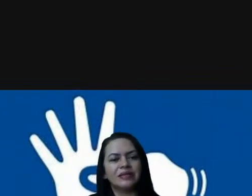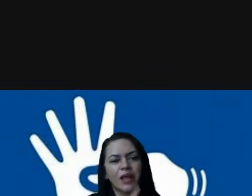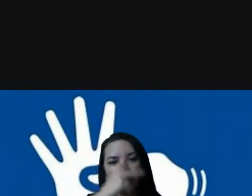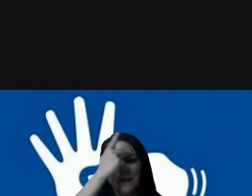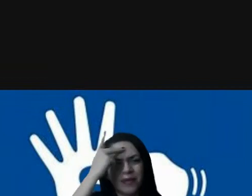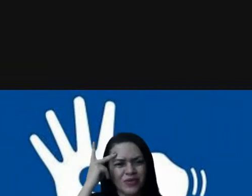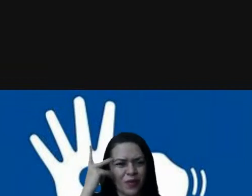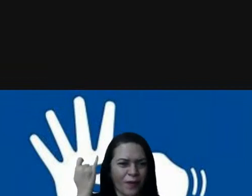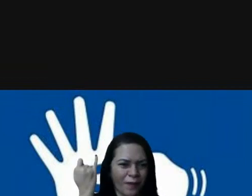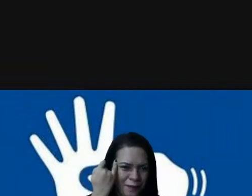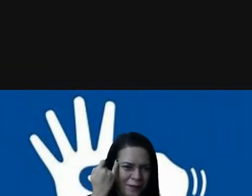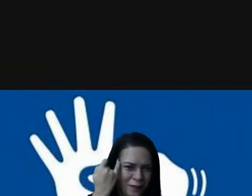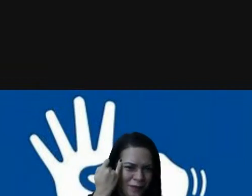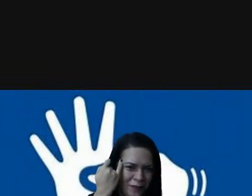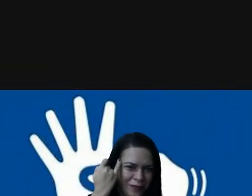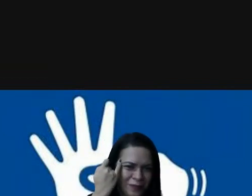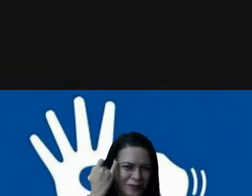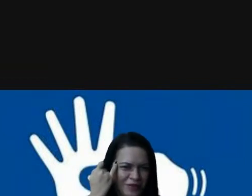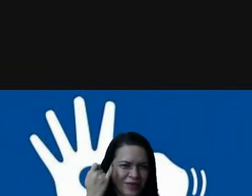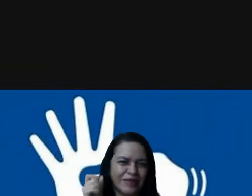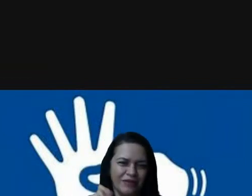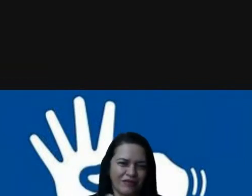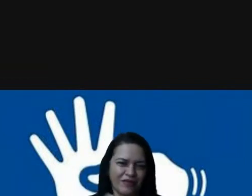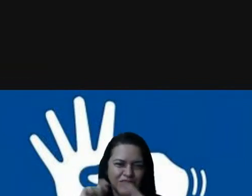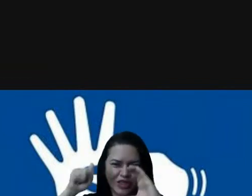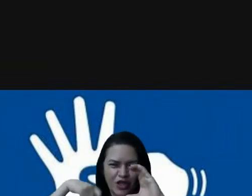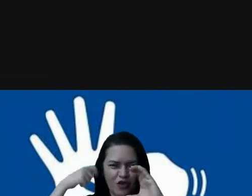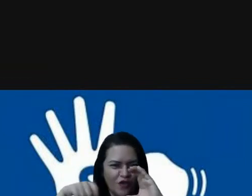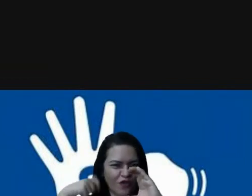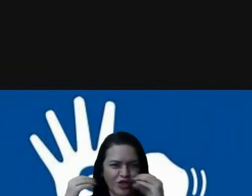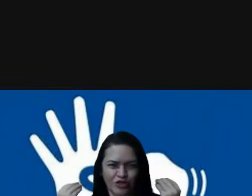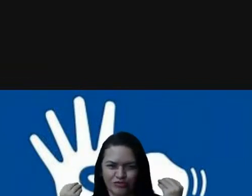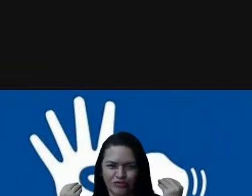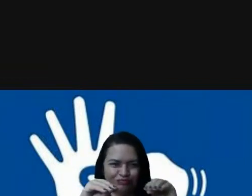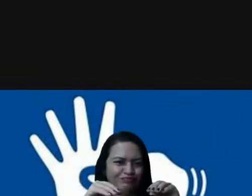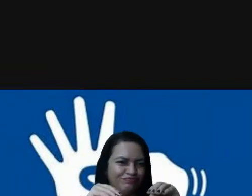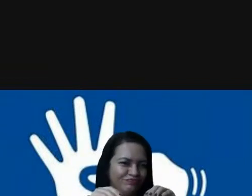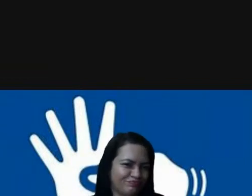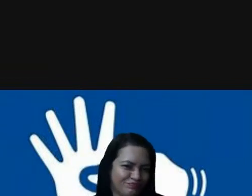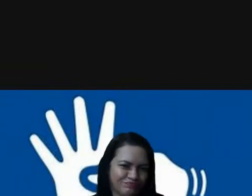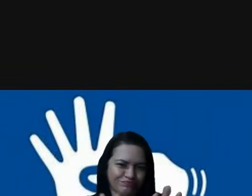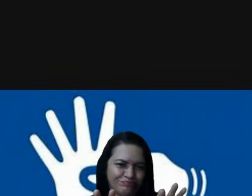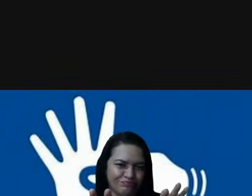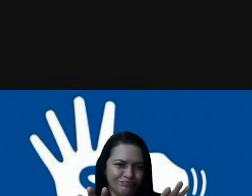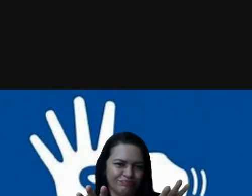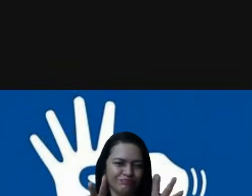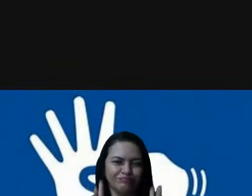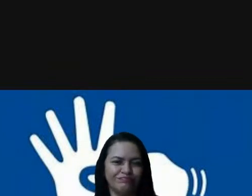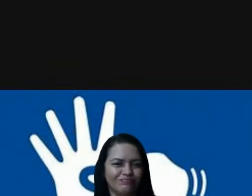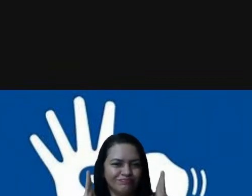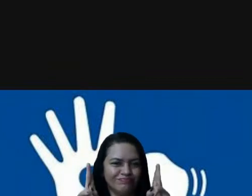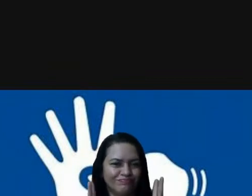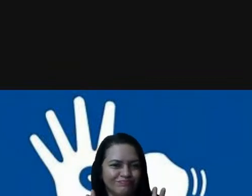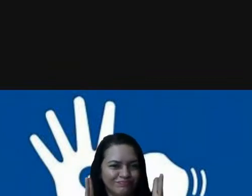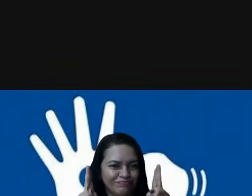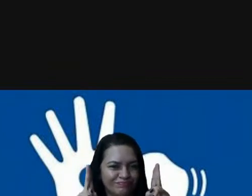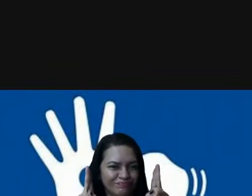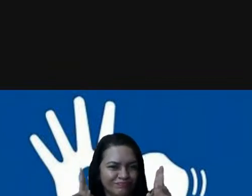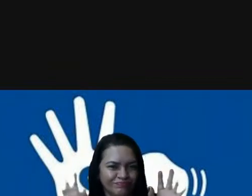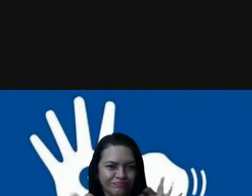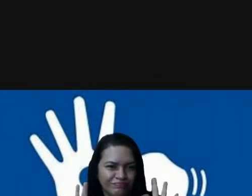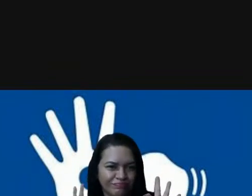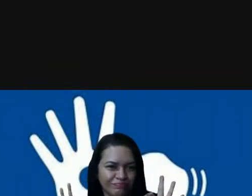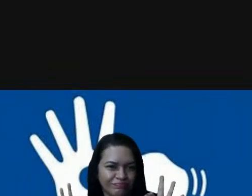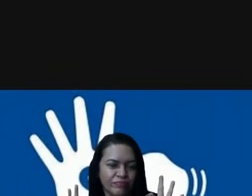né? Já quer fazer o vídeo, quer lançar e sem fazer edição. E